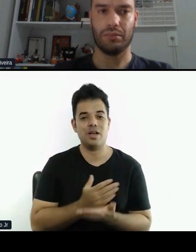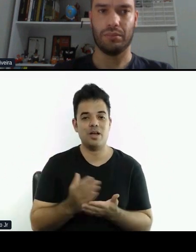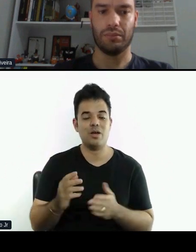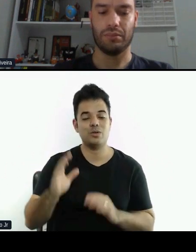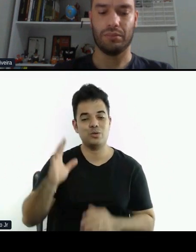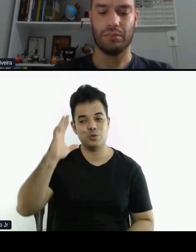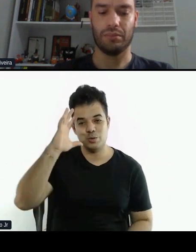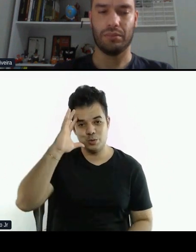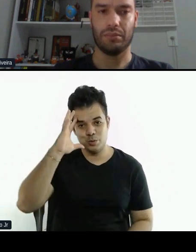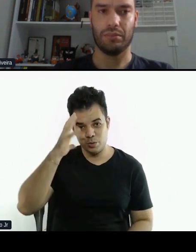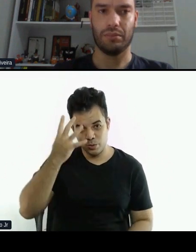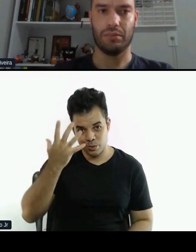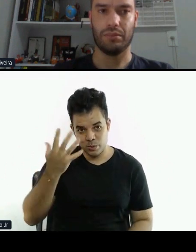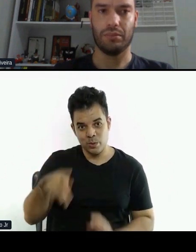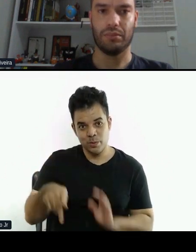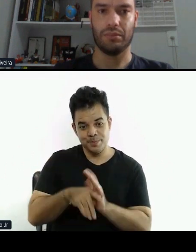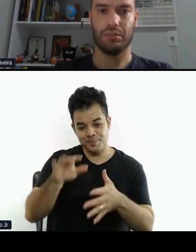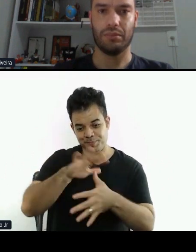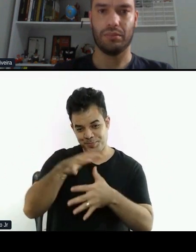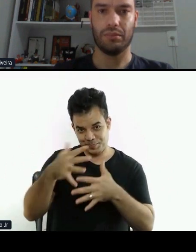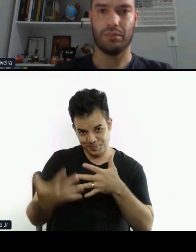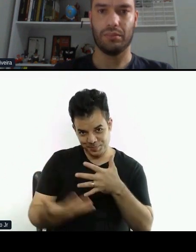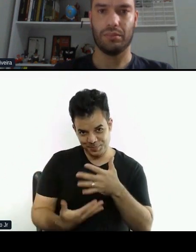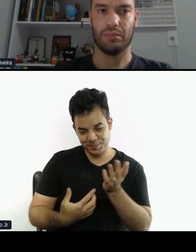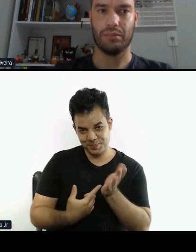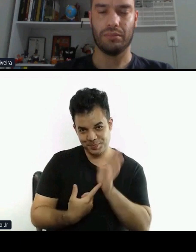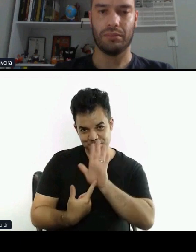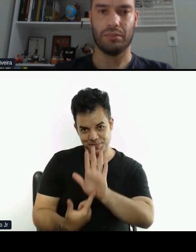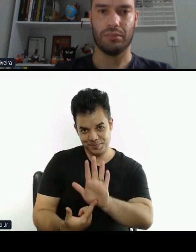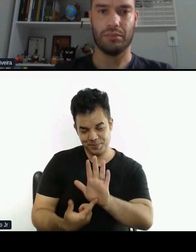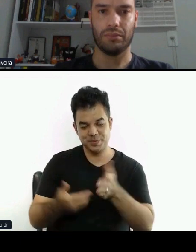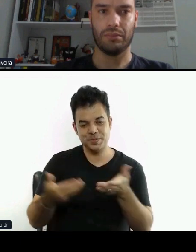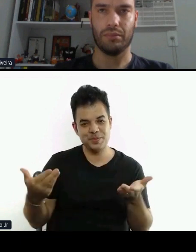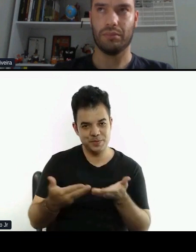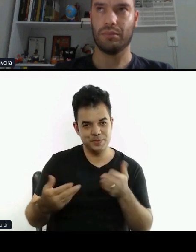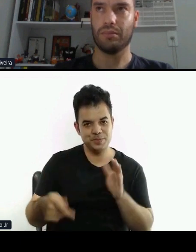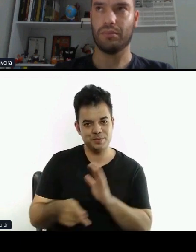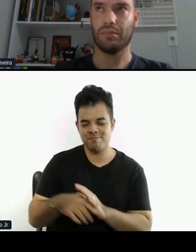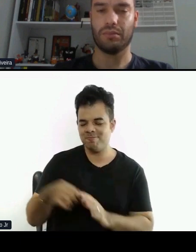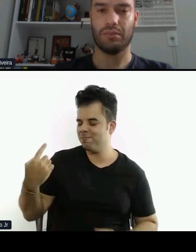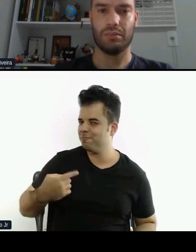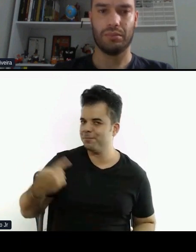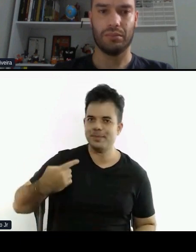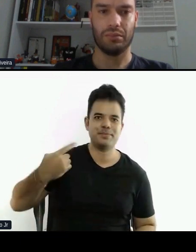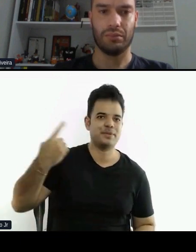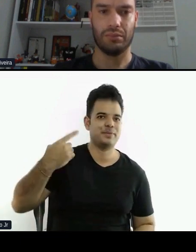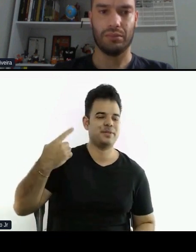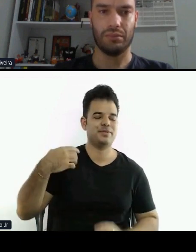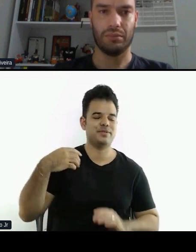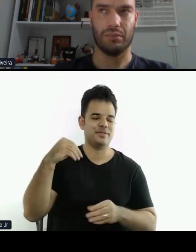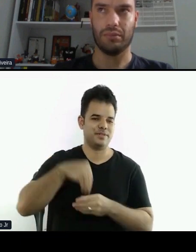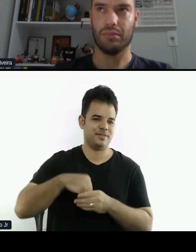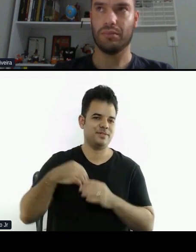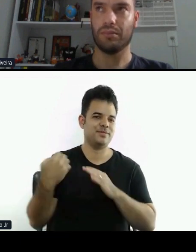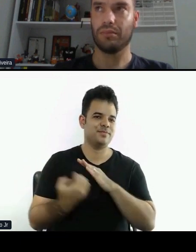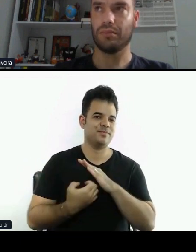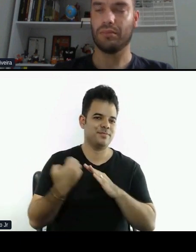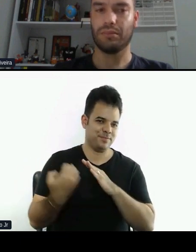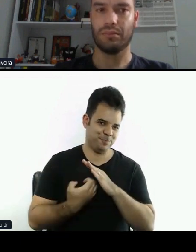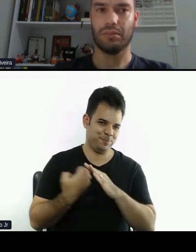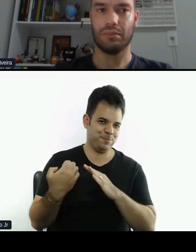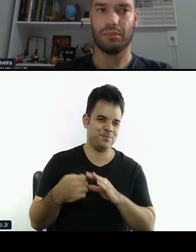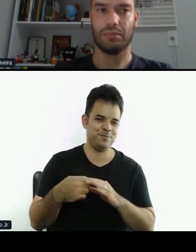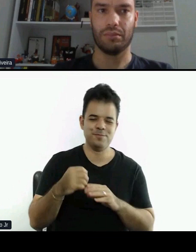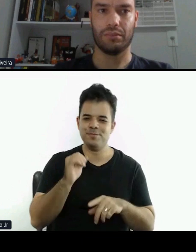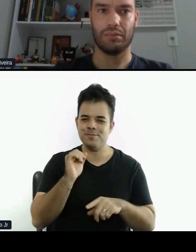de Libras, que foi apresentado hoje, foi um dos pioneiros nessa empresa. Então, foi uma semente que